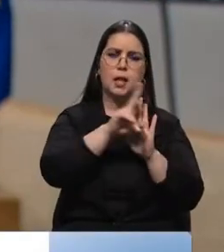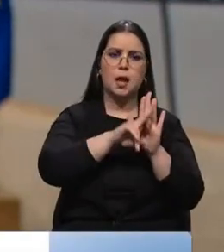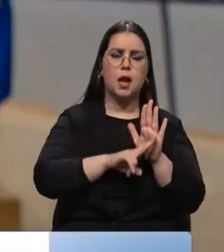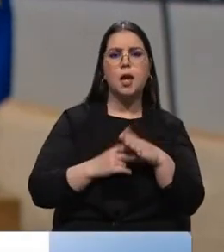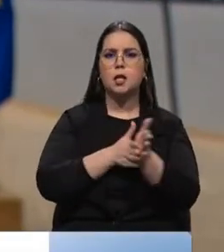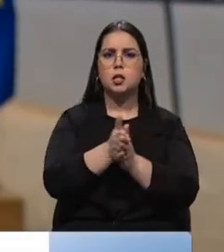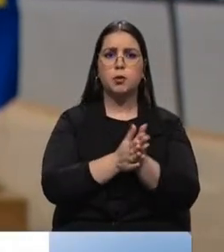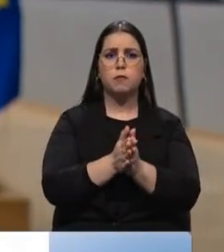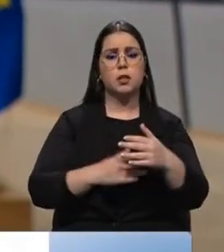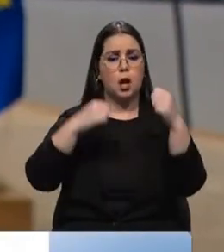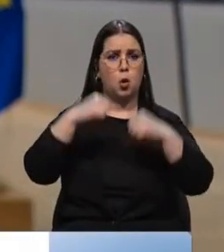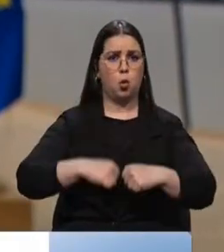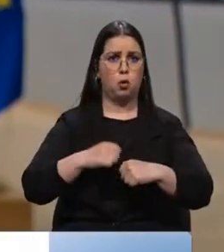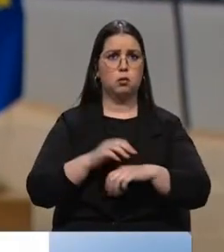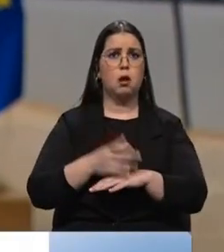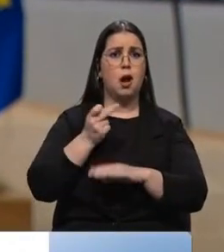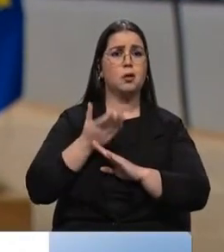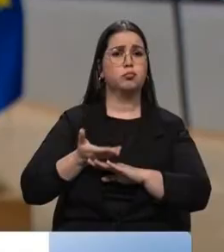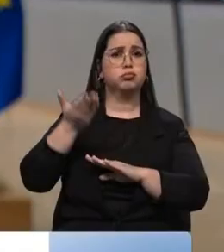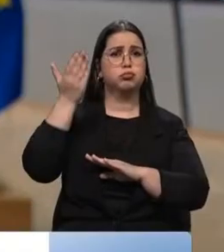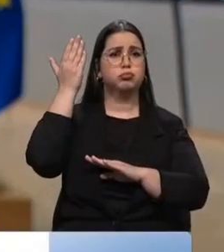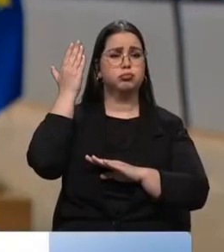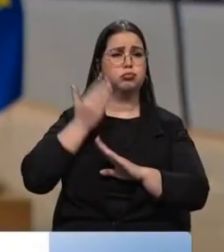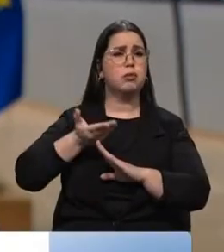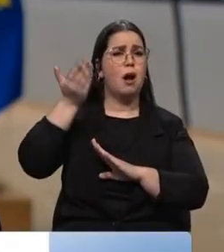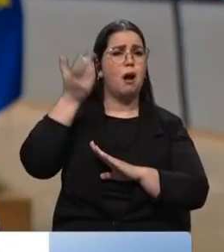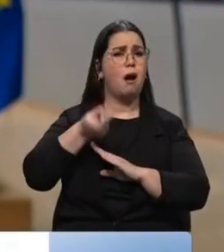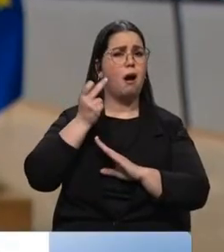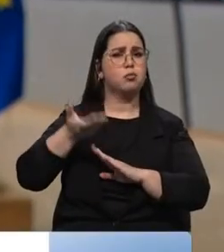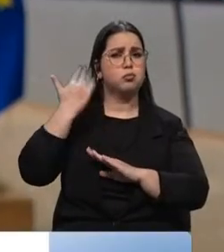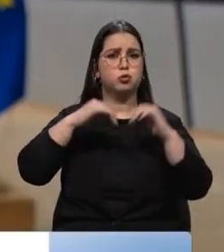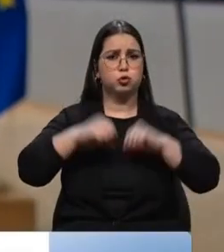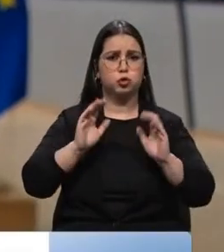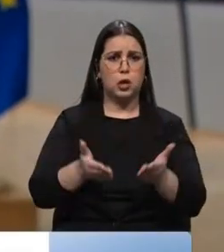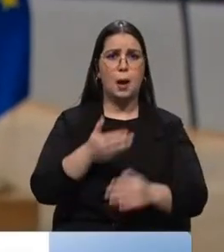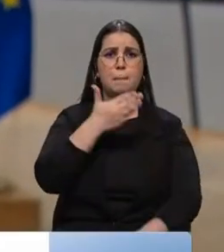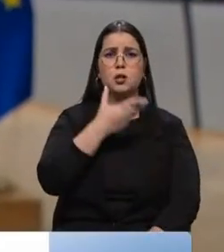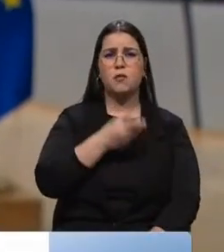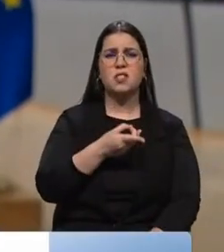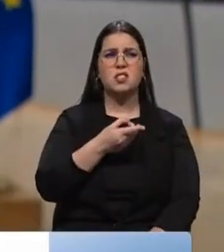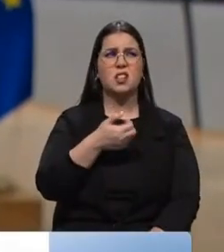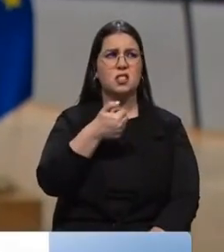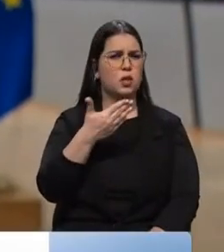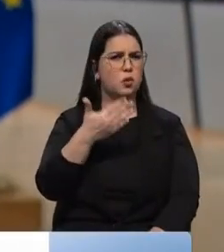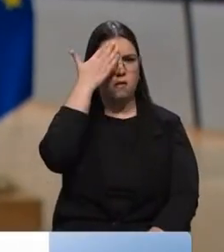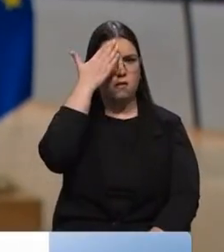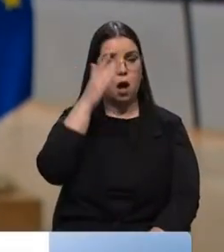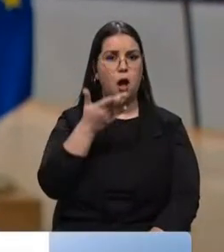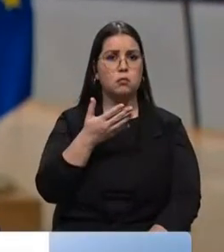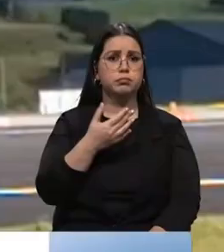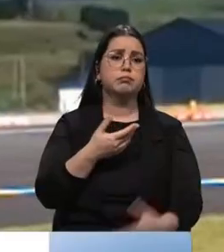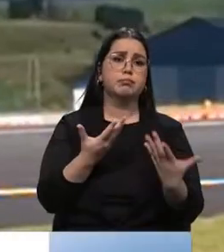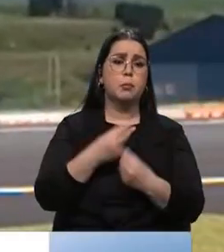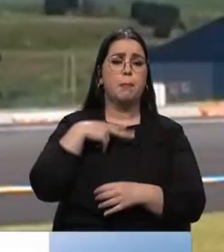que estão acordadas há imensos anos, há décadas e décadas e décadas, desde 1951, julgo eu, entre Portugal e os